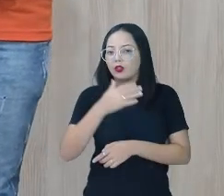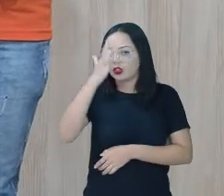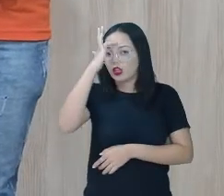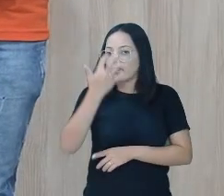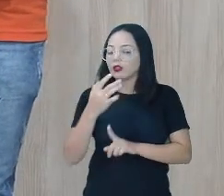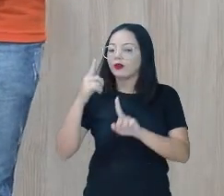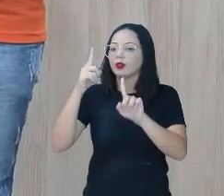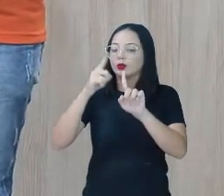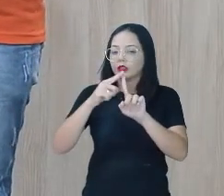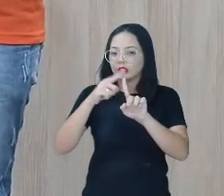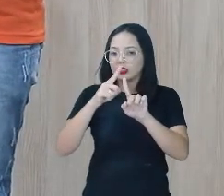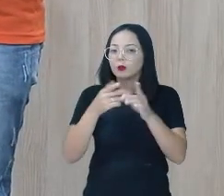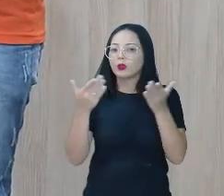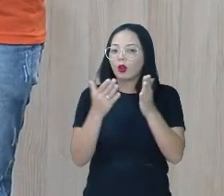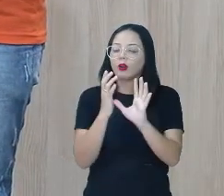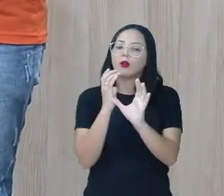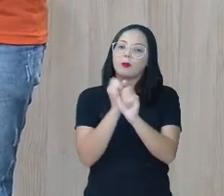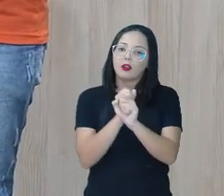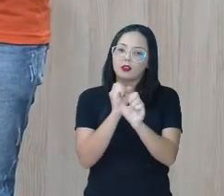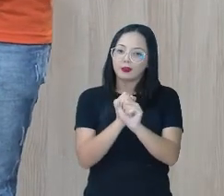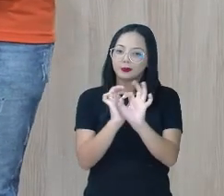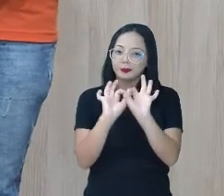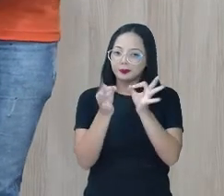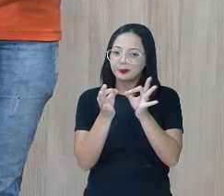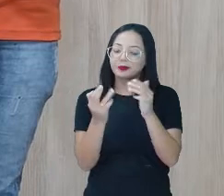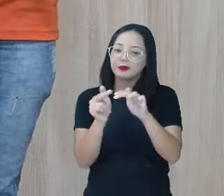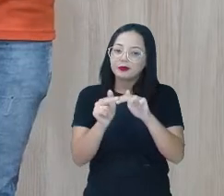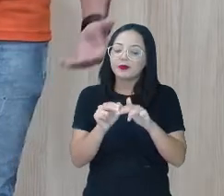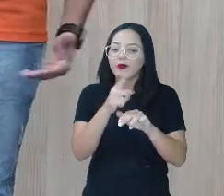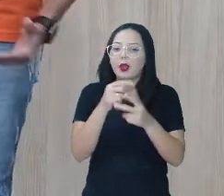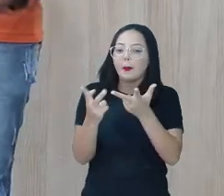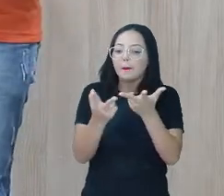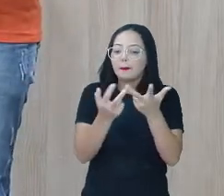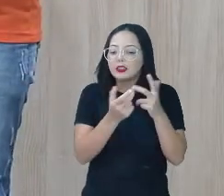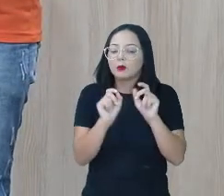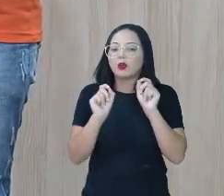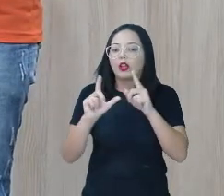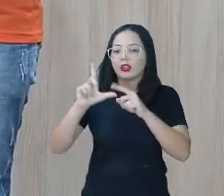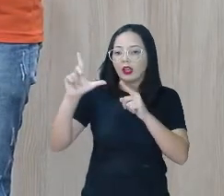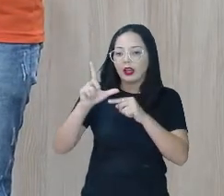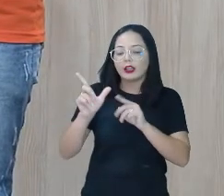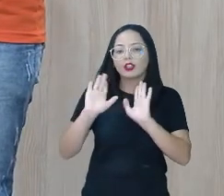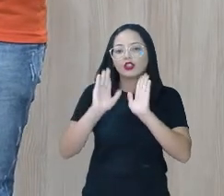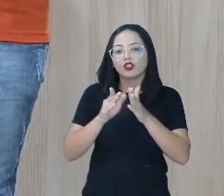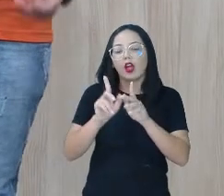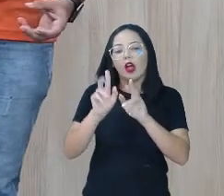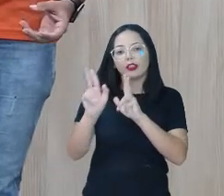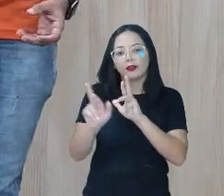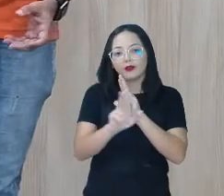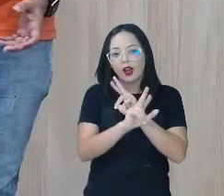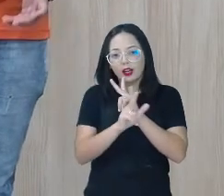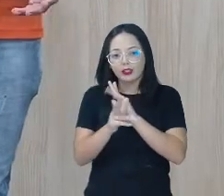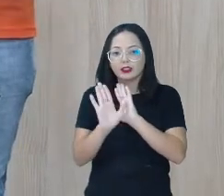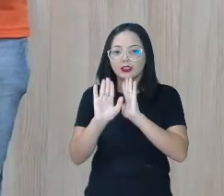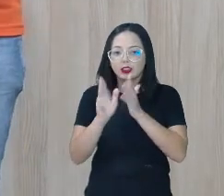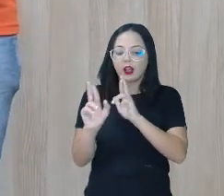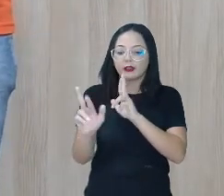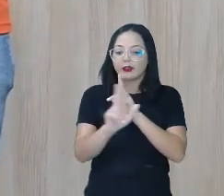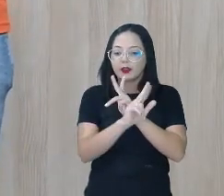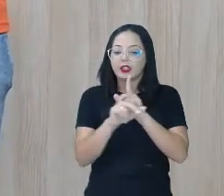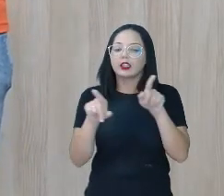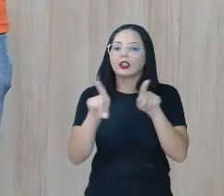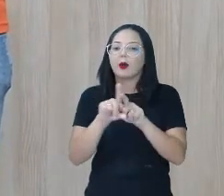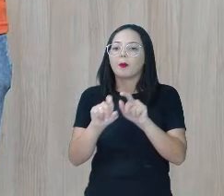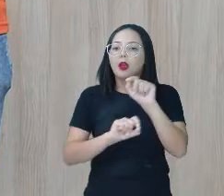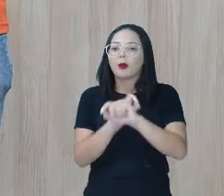esse tipo de operação, certo? Então, note aí que as letrinhas, elas são diferentes, que são chamadas